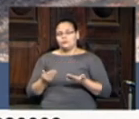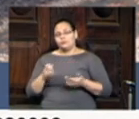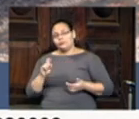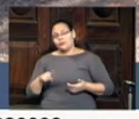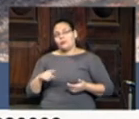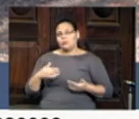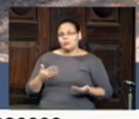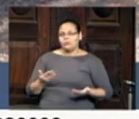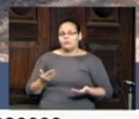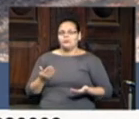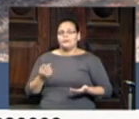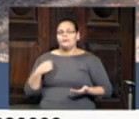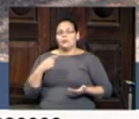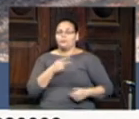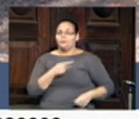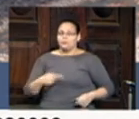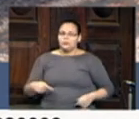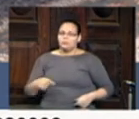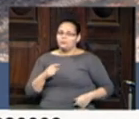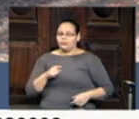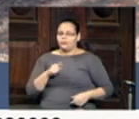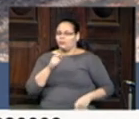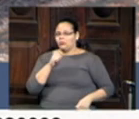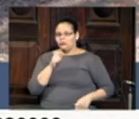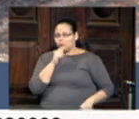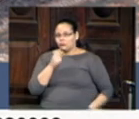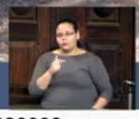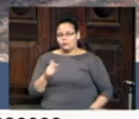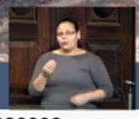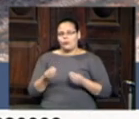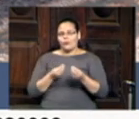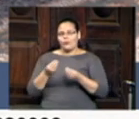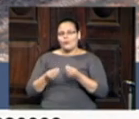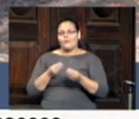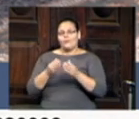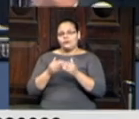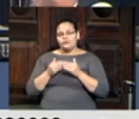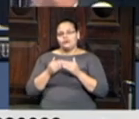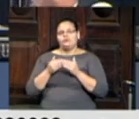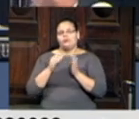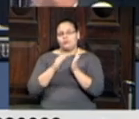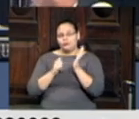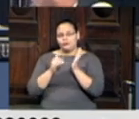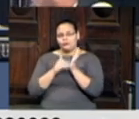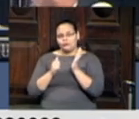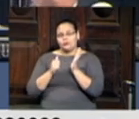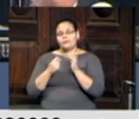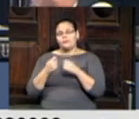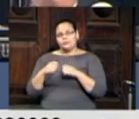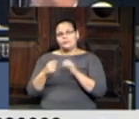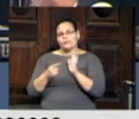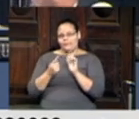Então, a presidência faz o seguinte: como Vossa Excelência não tem como pedir a retirada, a presidência retira de ofício